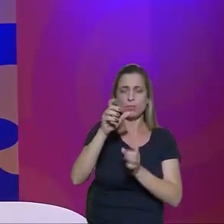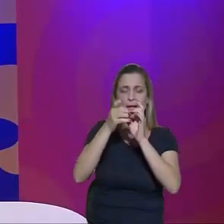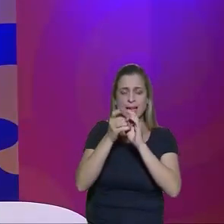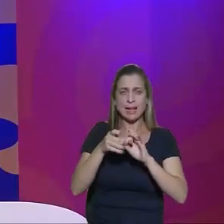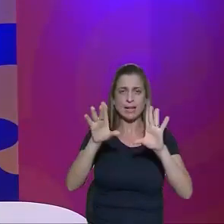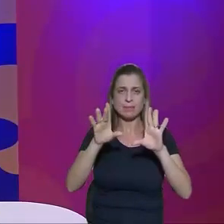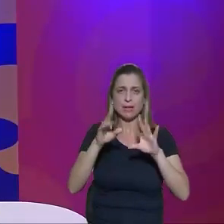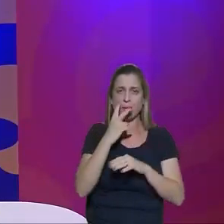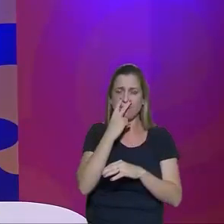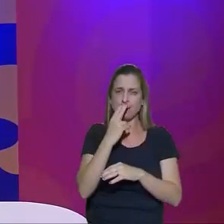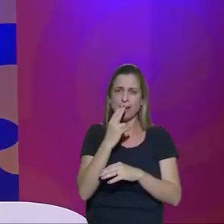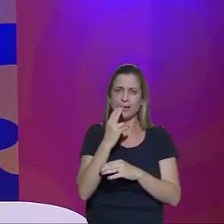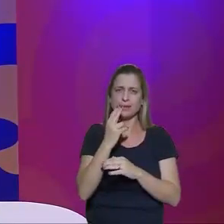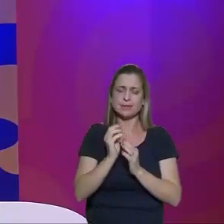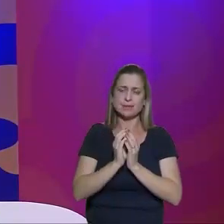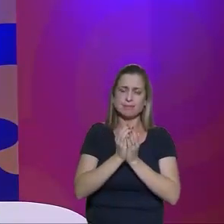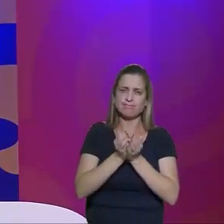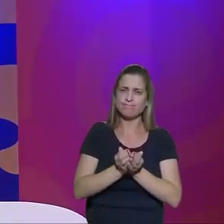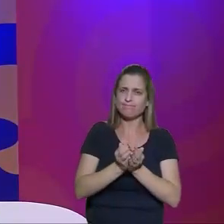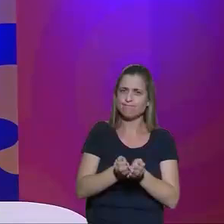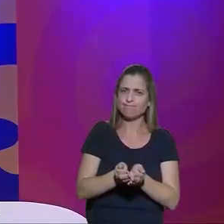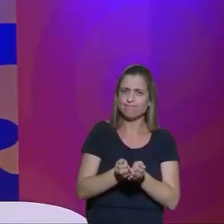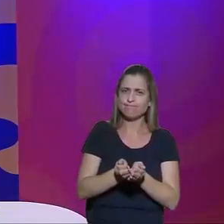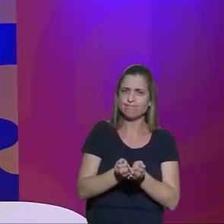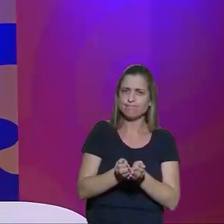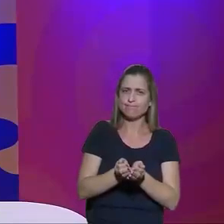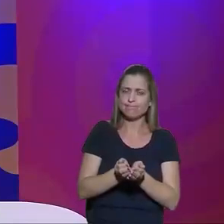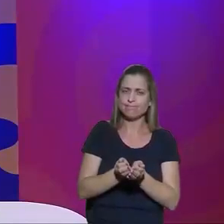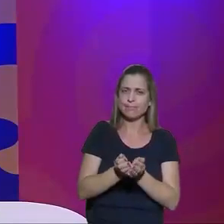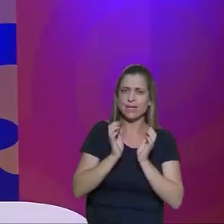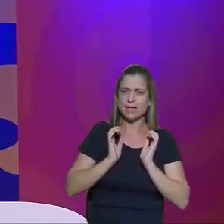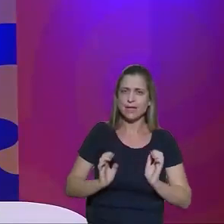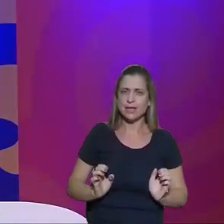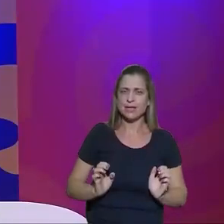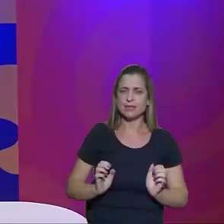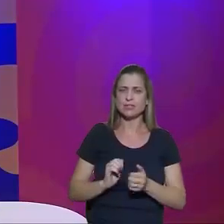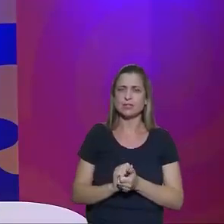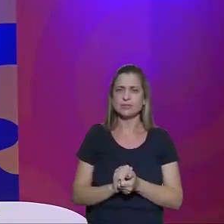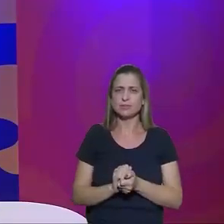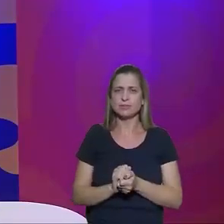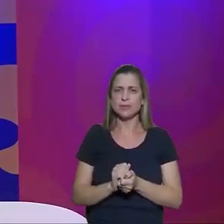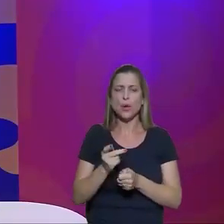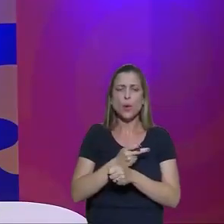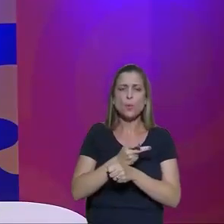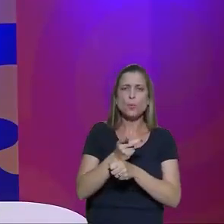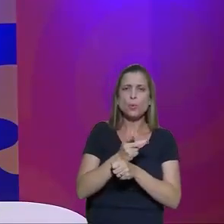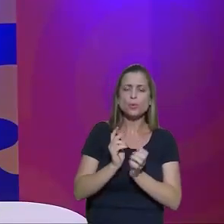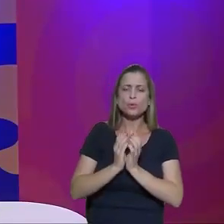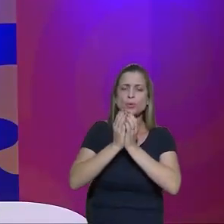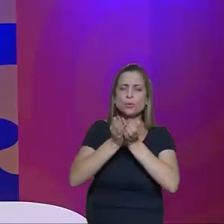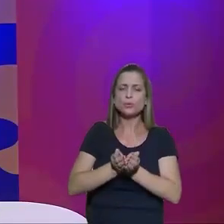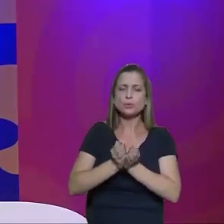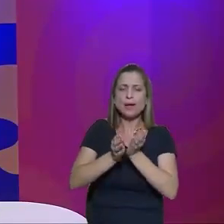própria aparência e integra sua ambição ética de salvamento nessa aparência. No entanto, é busca por uma estabilidade que venha